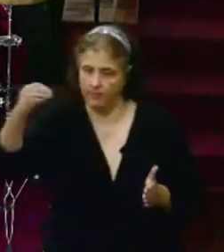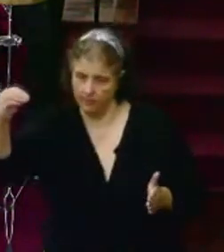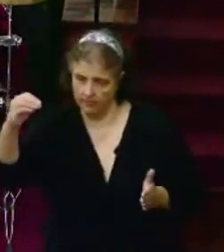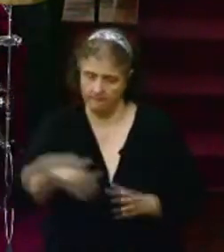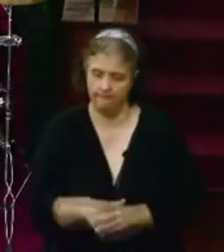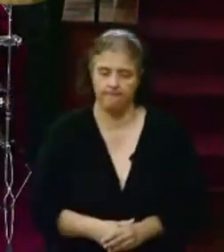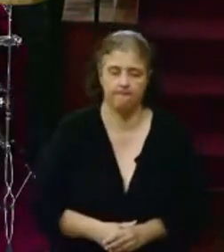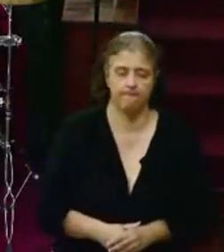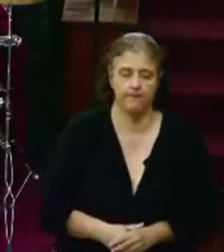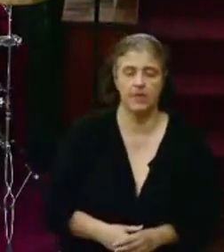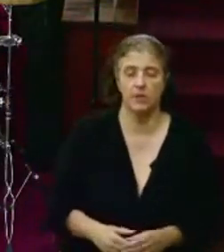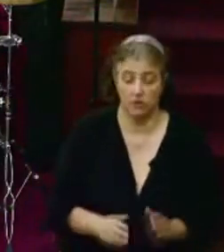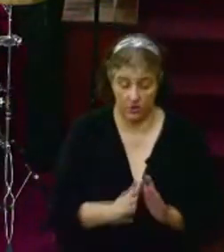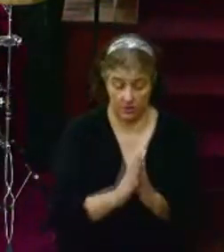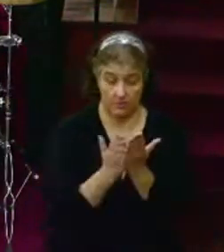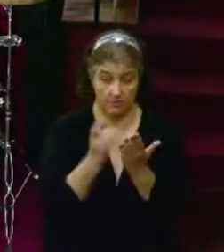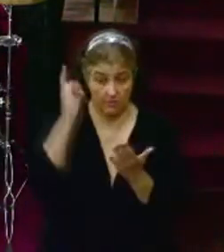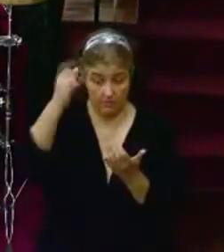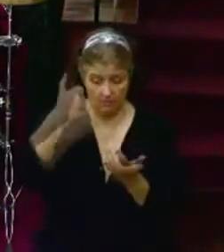onde a palavra de Deus nos diz: